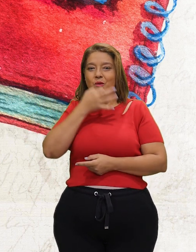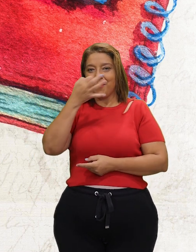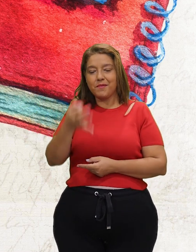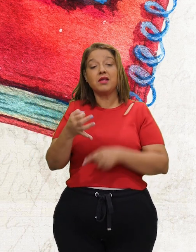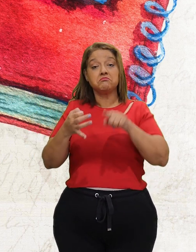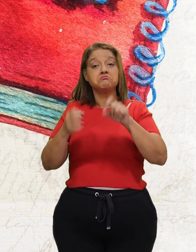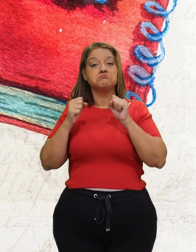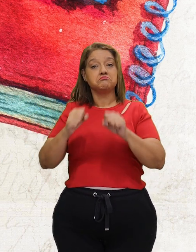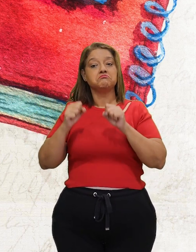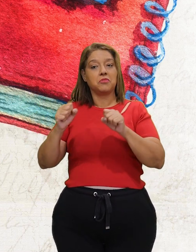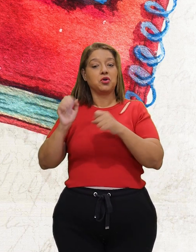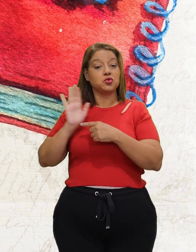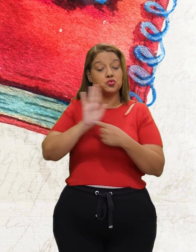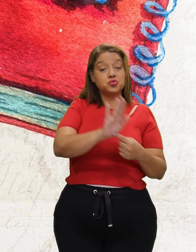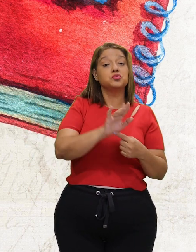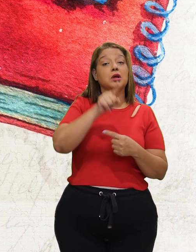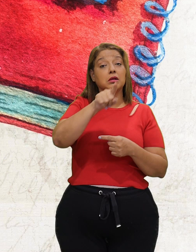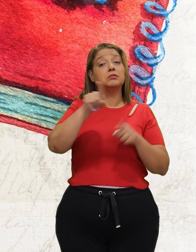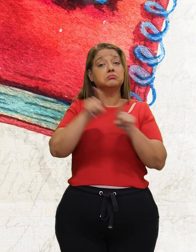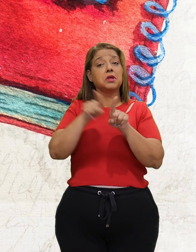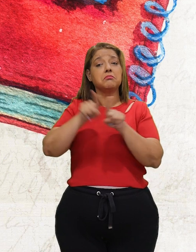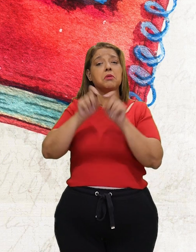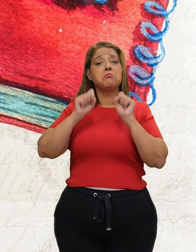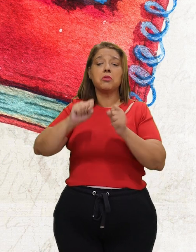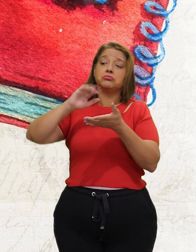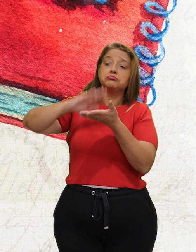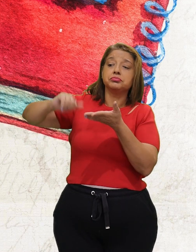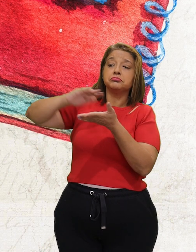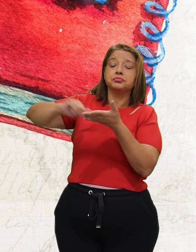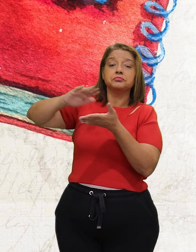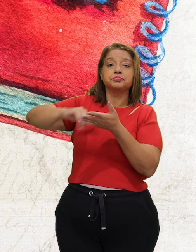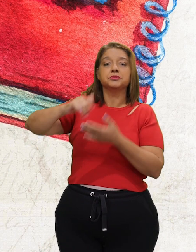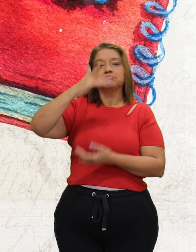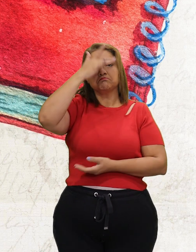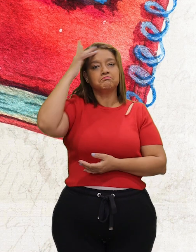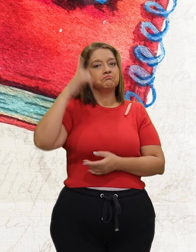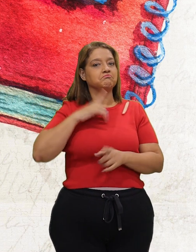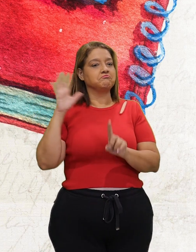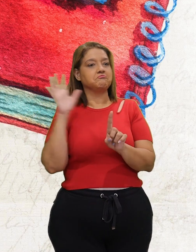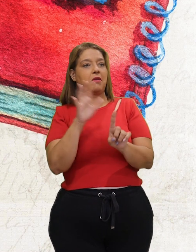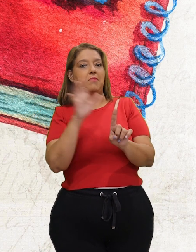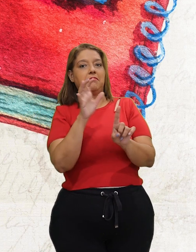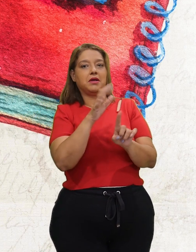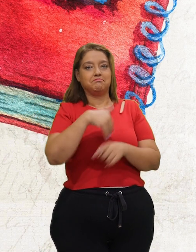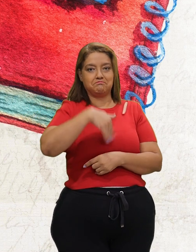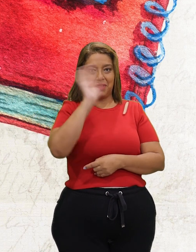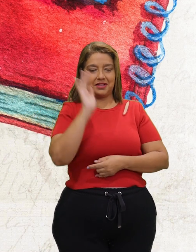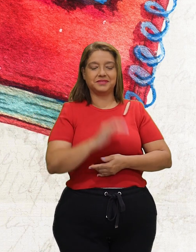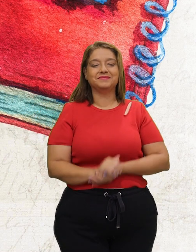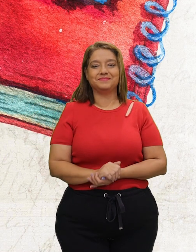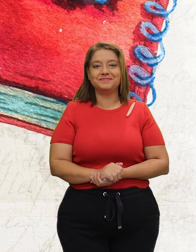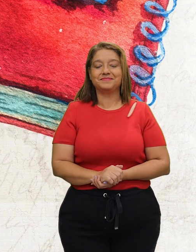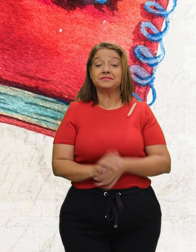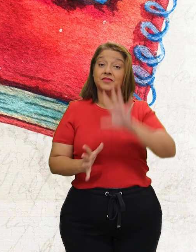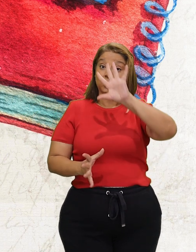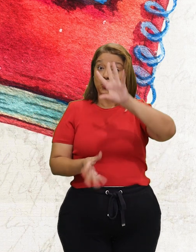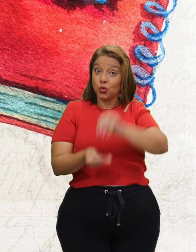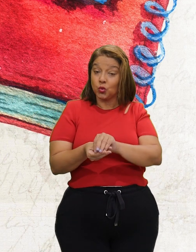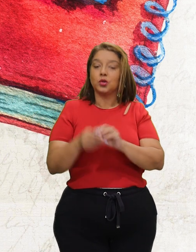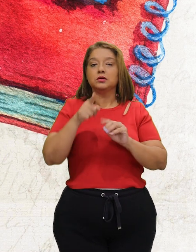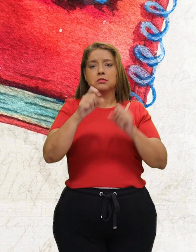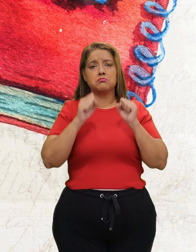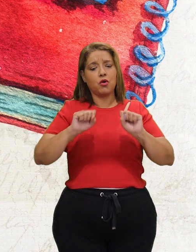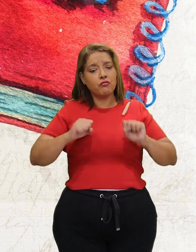forte que vai descartá-las, de maneira então convincente também. Na conclusão,